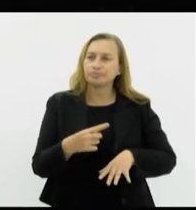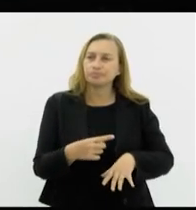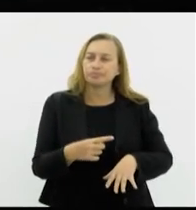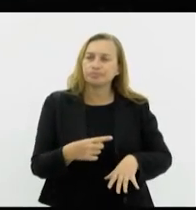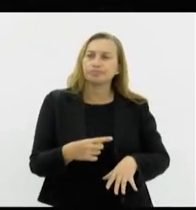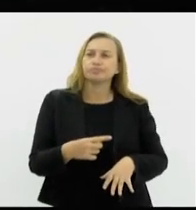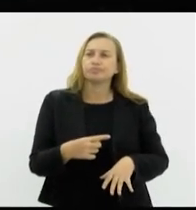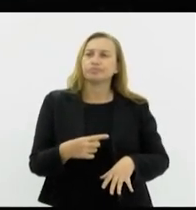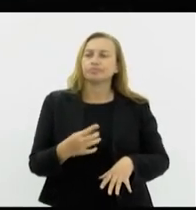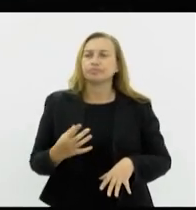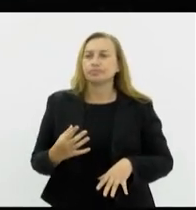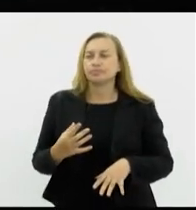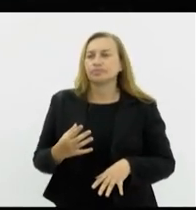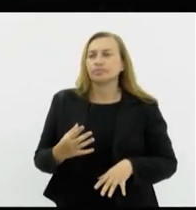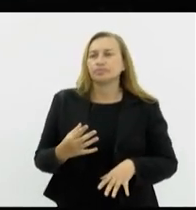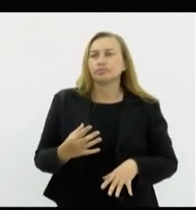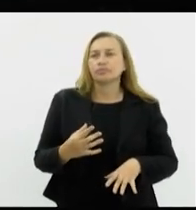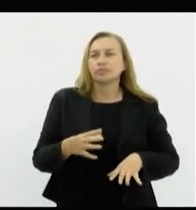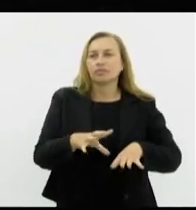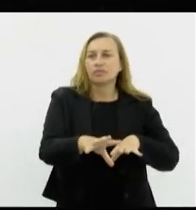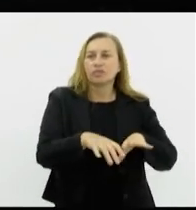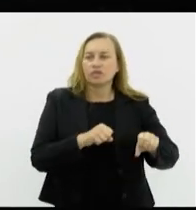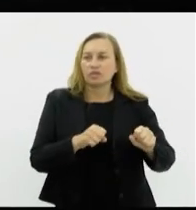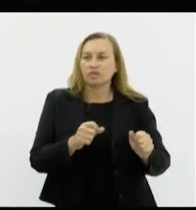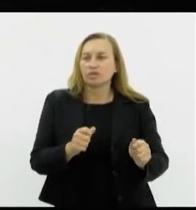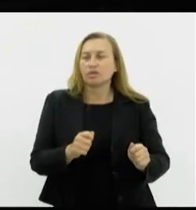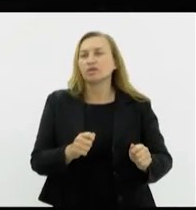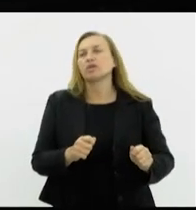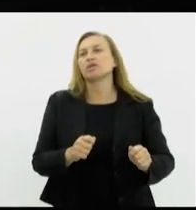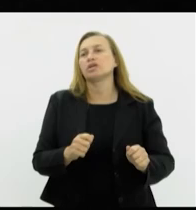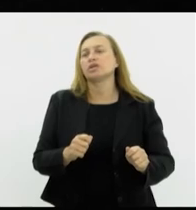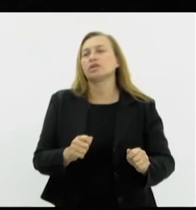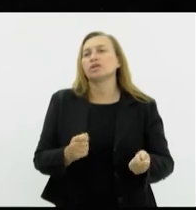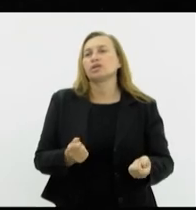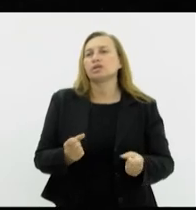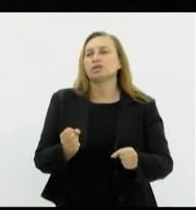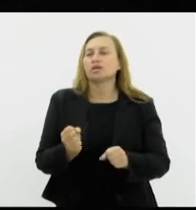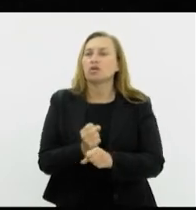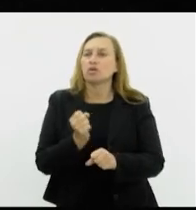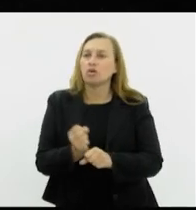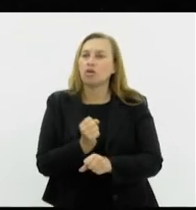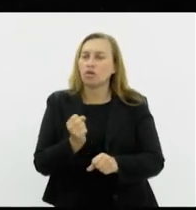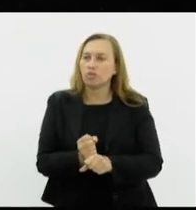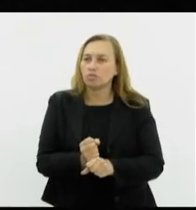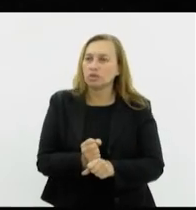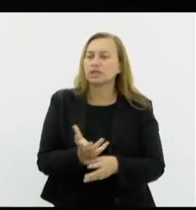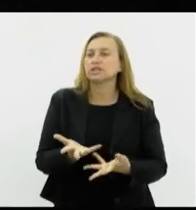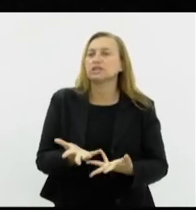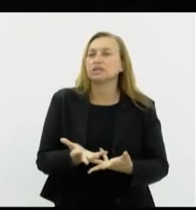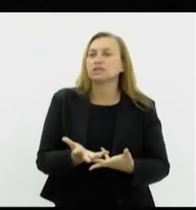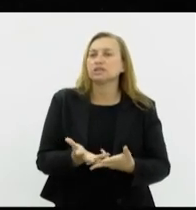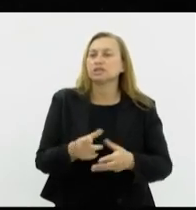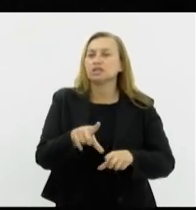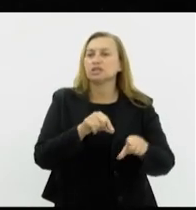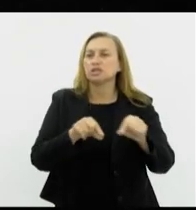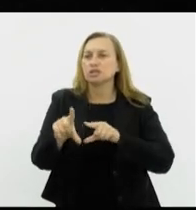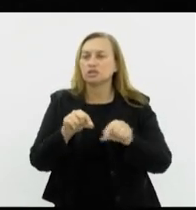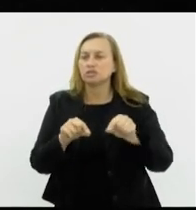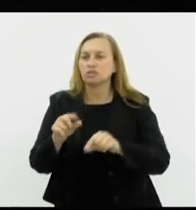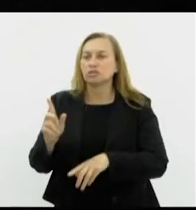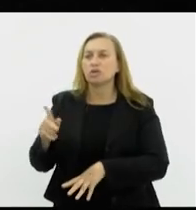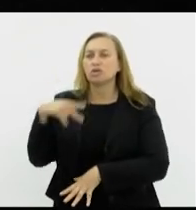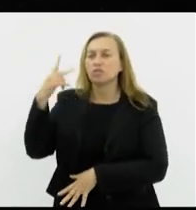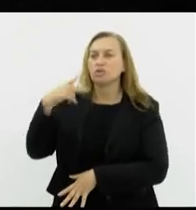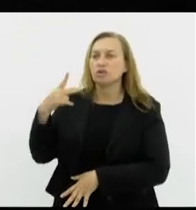maneira permanente essa mão de obra através dos institutos federais e da decisão política do